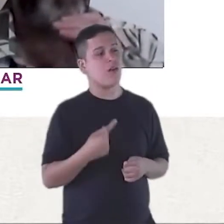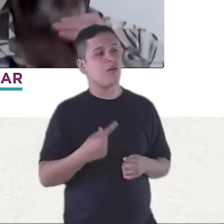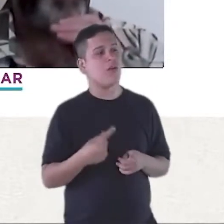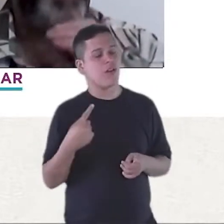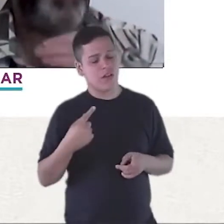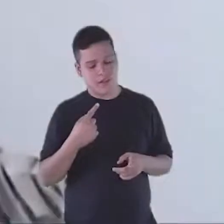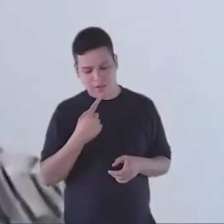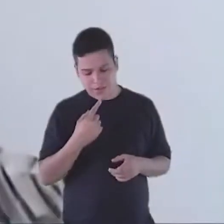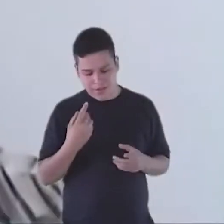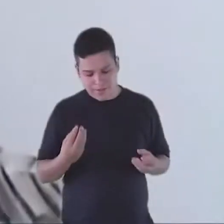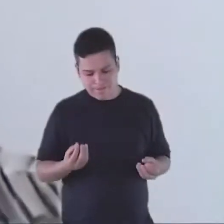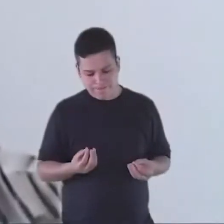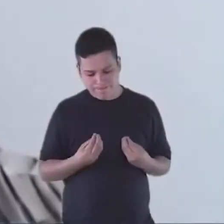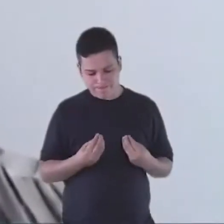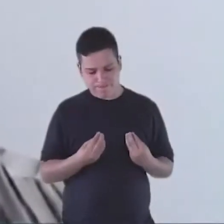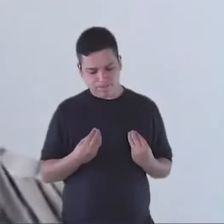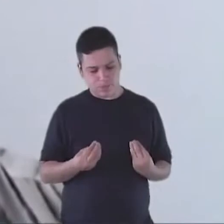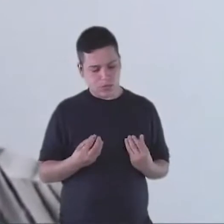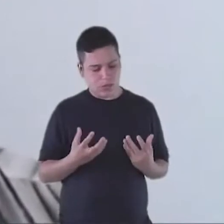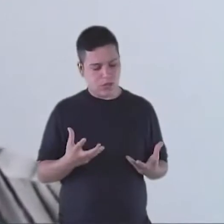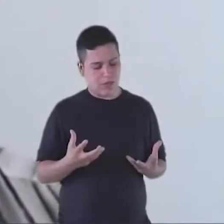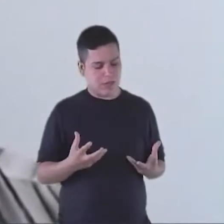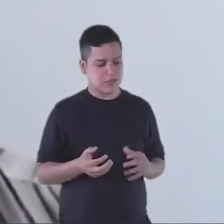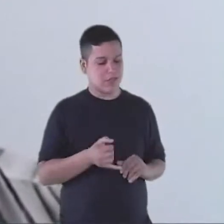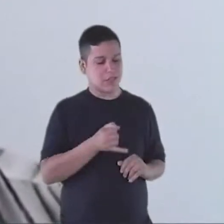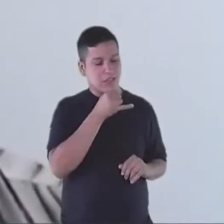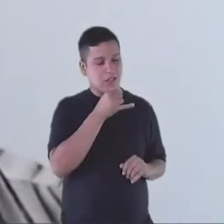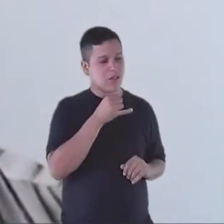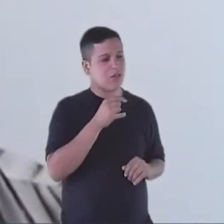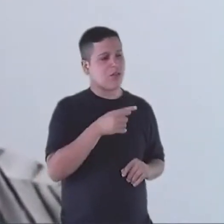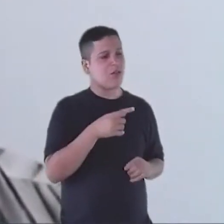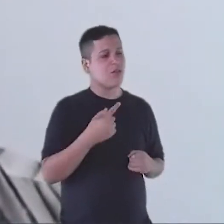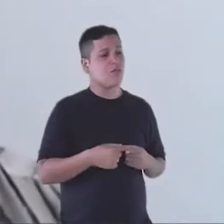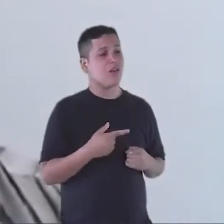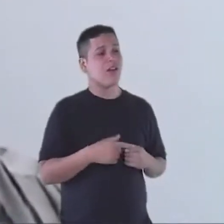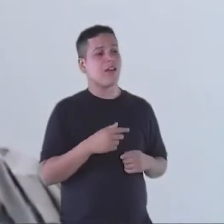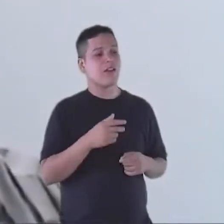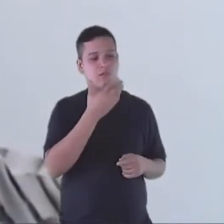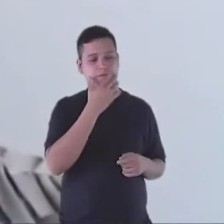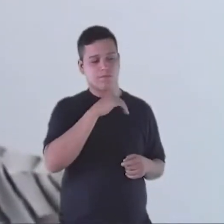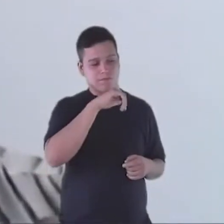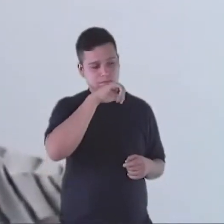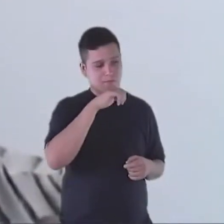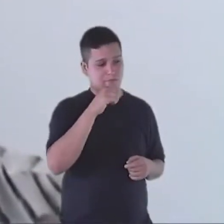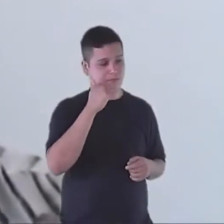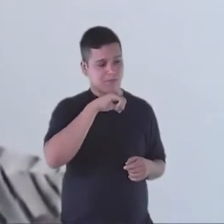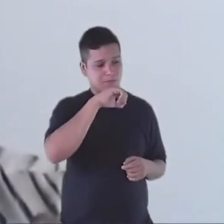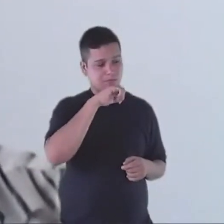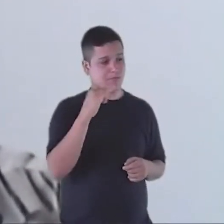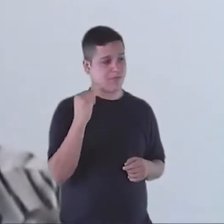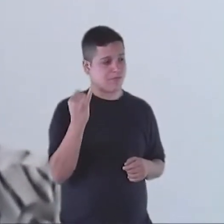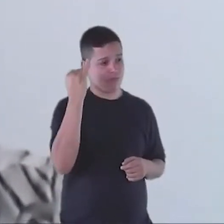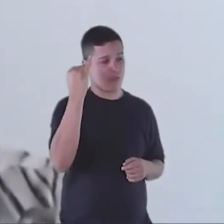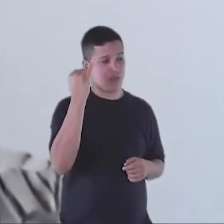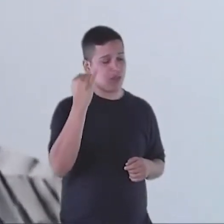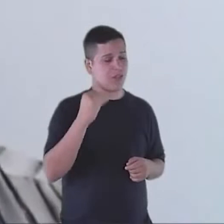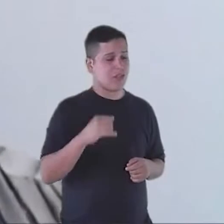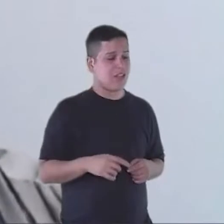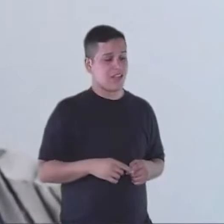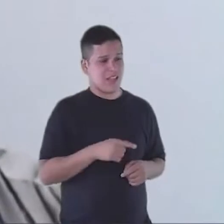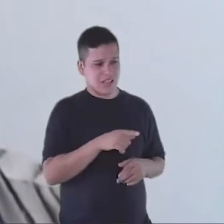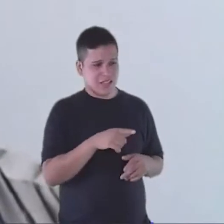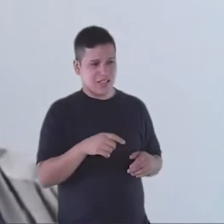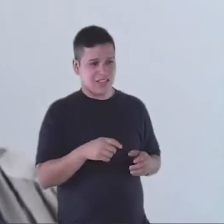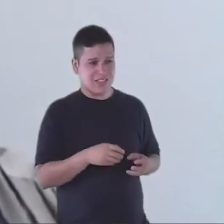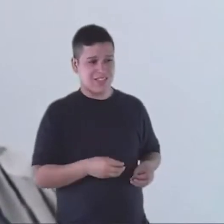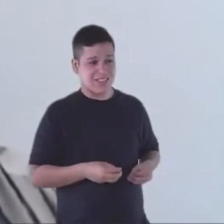qual é o papel dos pais? Não é tanto dar a